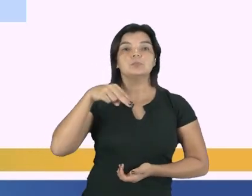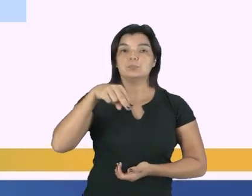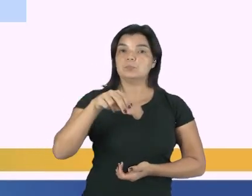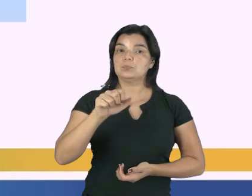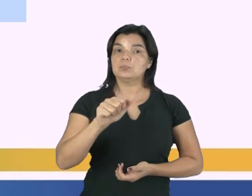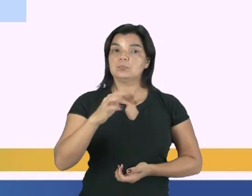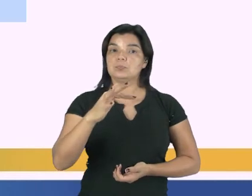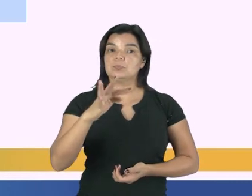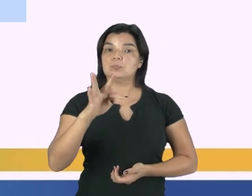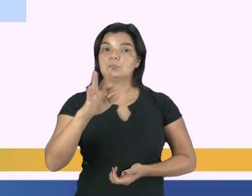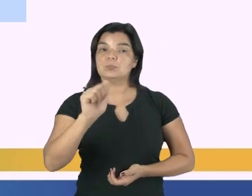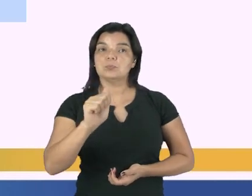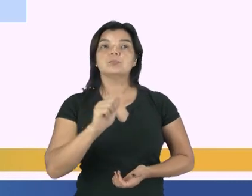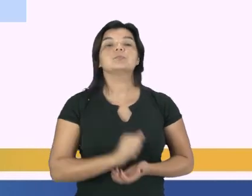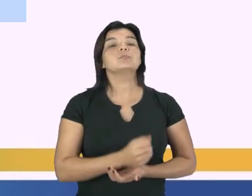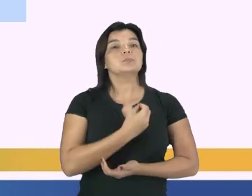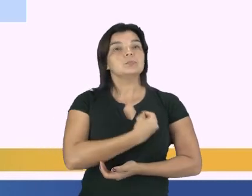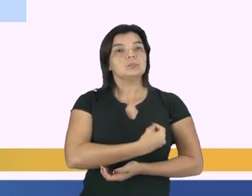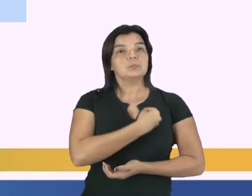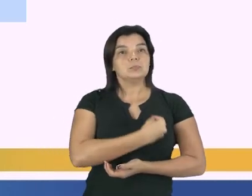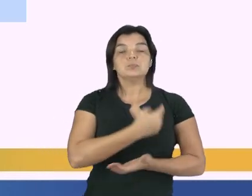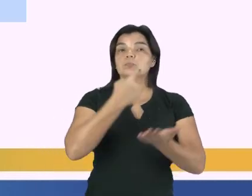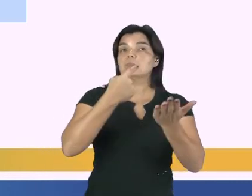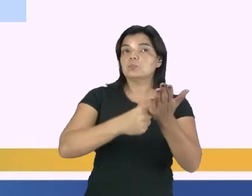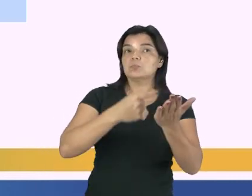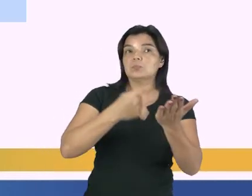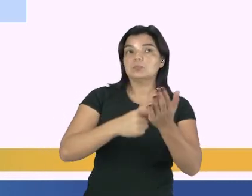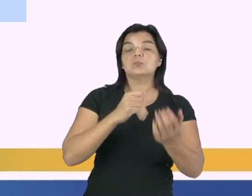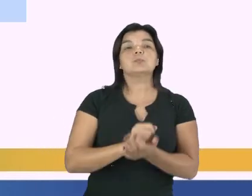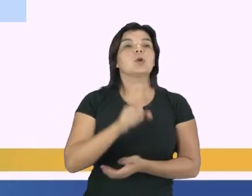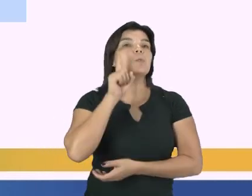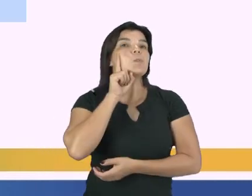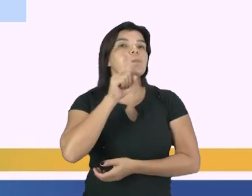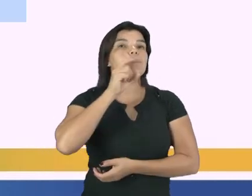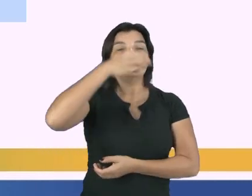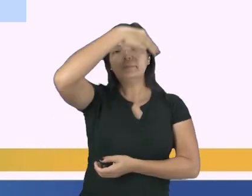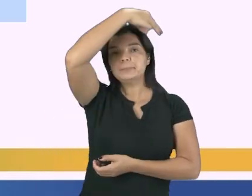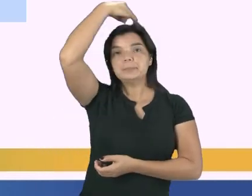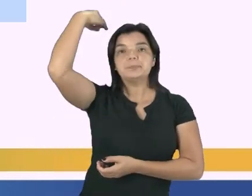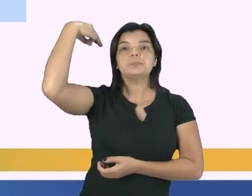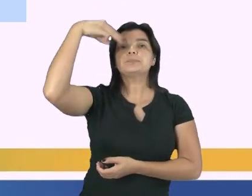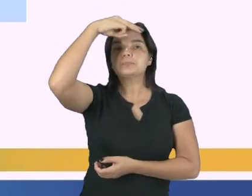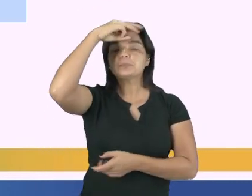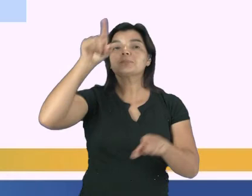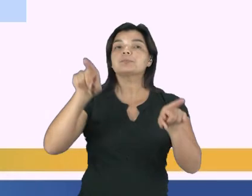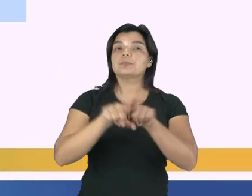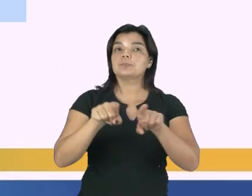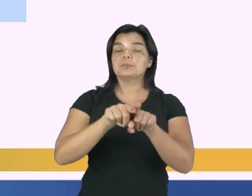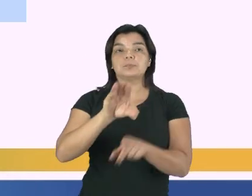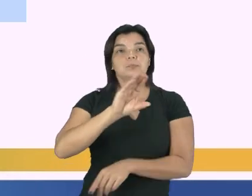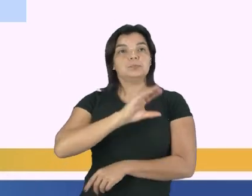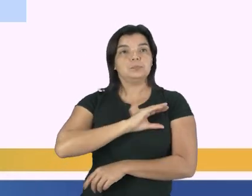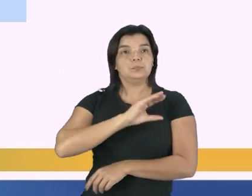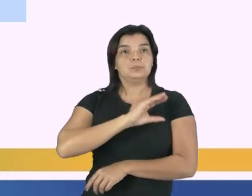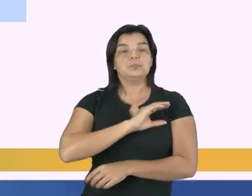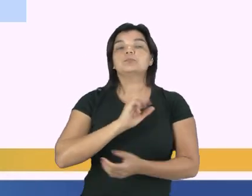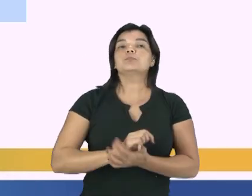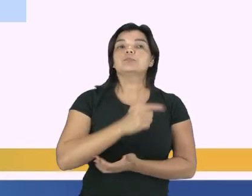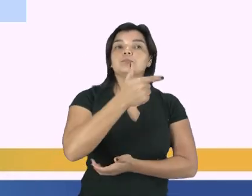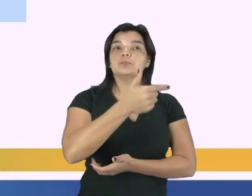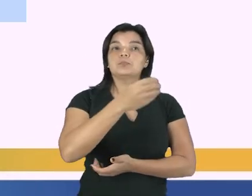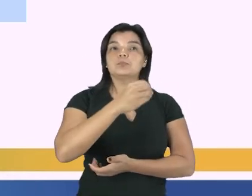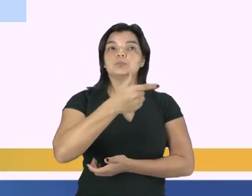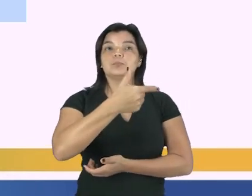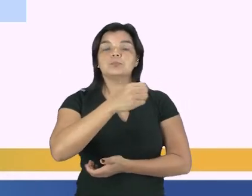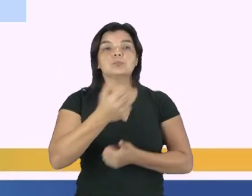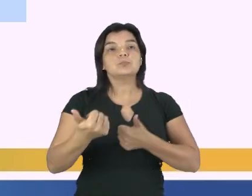antigo NAFTA, né, que existia, que era o acordo entre Estados Unidos, México e Canadá. Depois, em